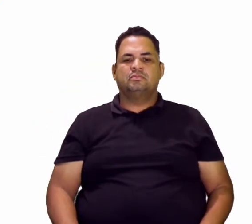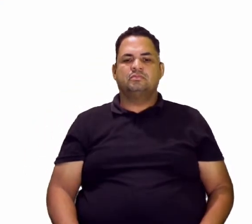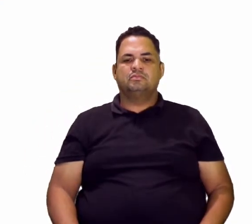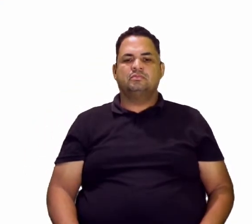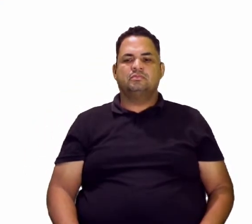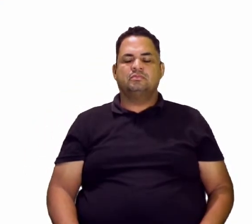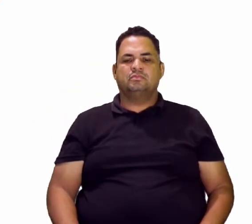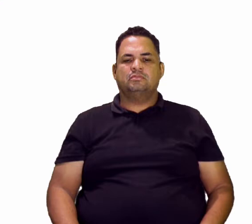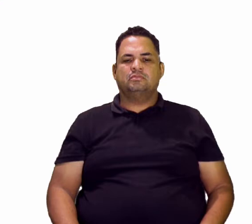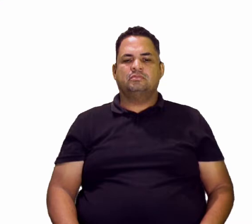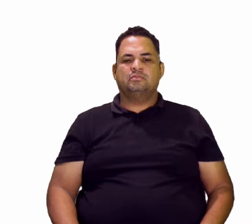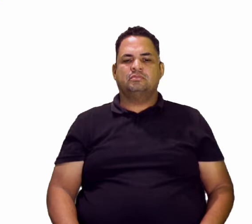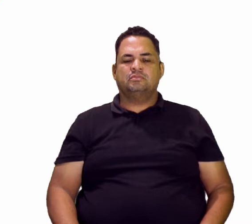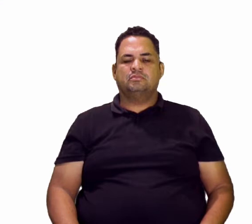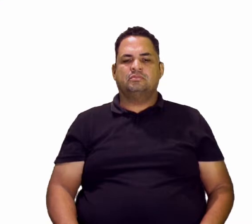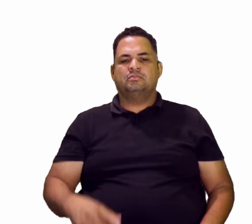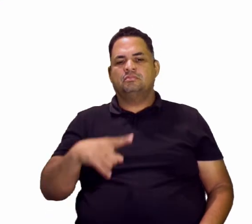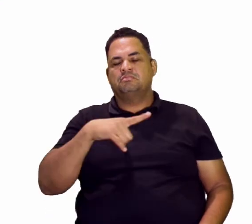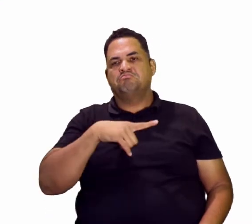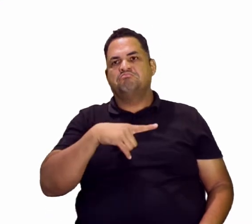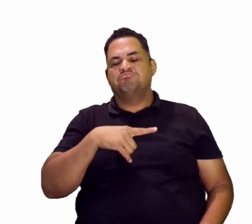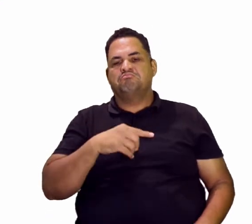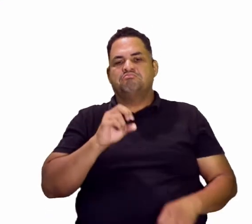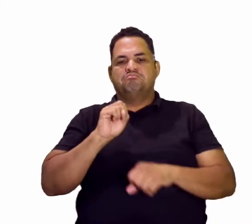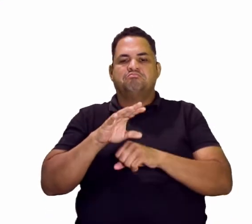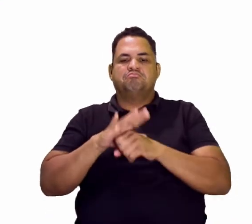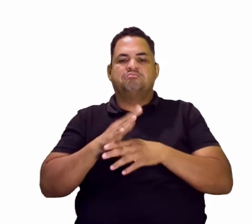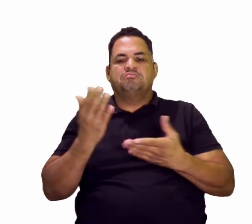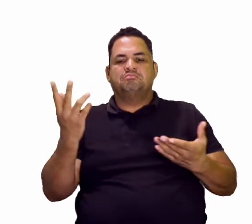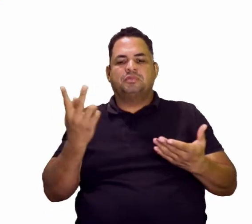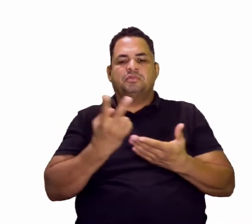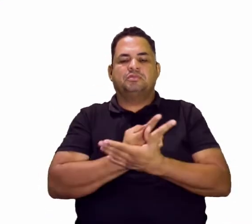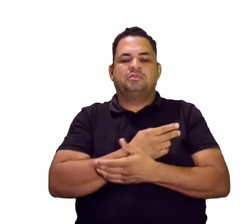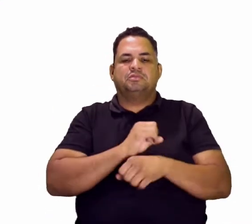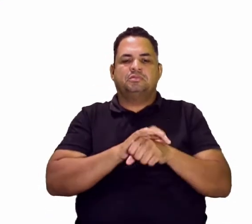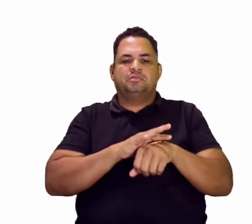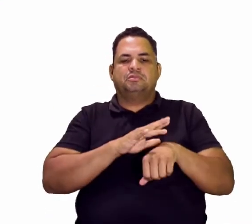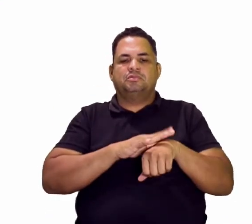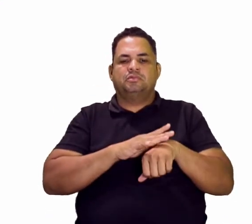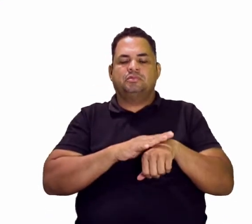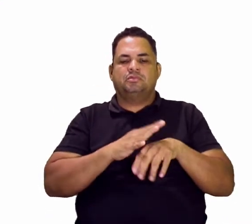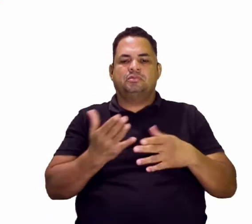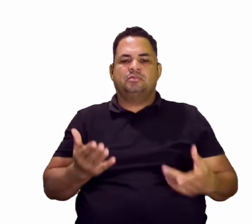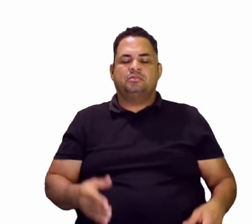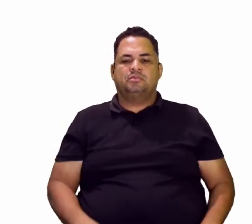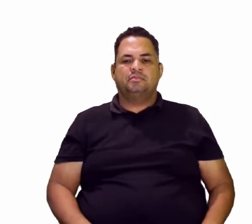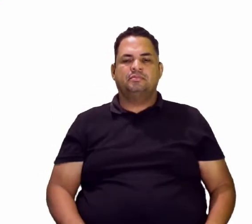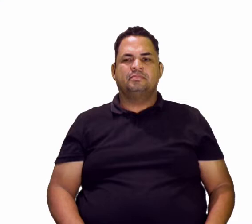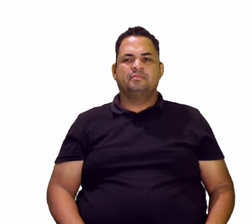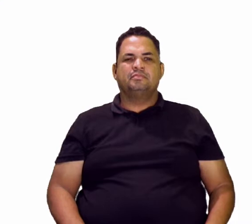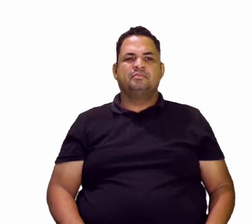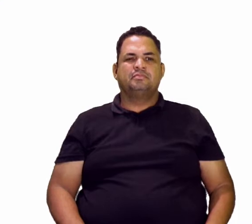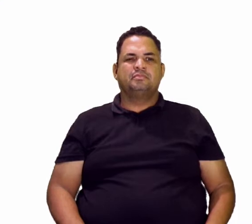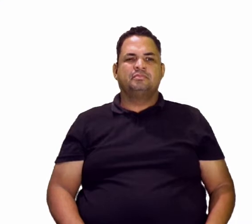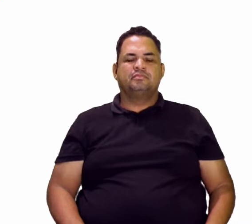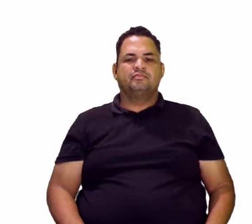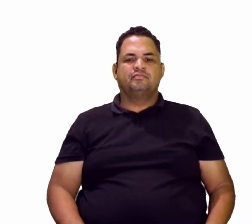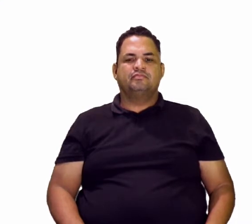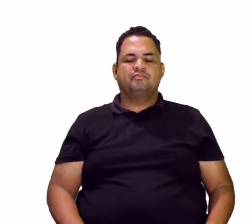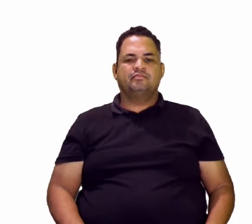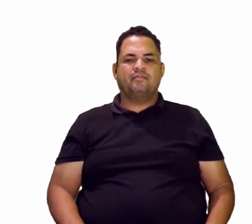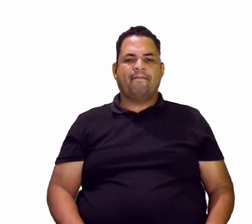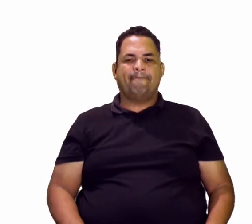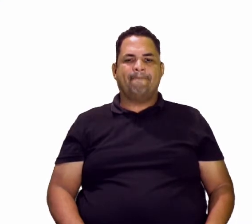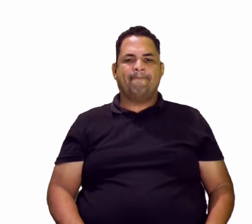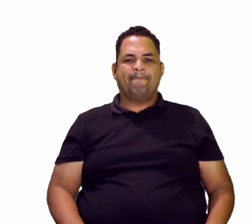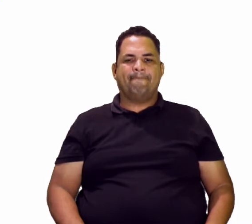Pois é, tem alguns vírus que causam doenças, né? E também são parasitados, tá vendo como é que é? Um dia da caça, outro dia